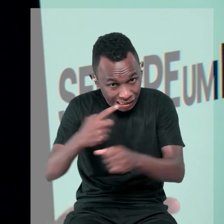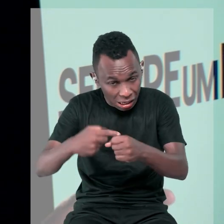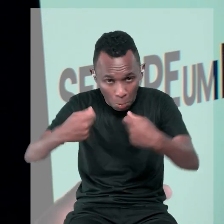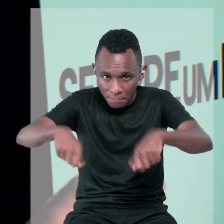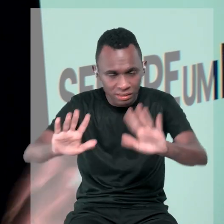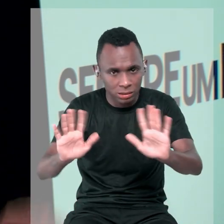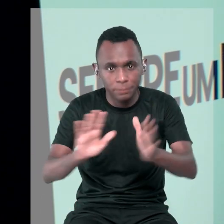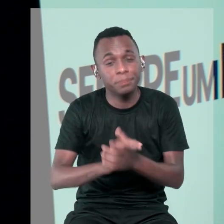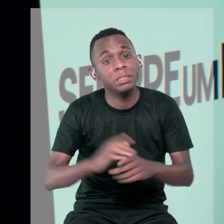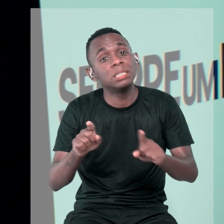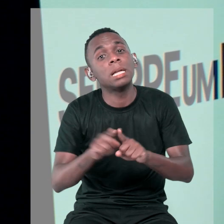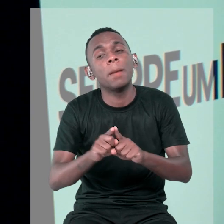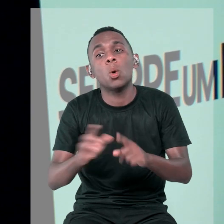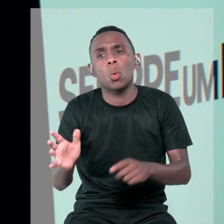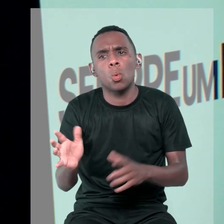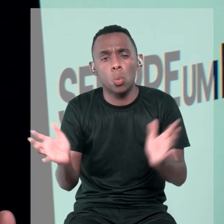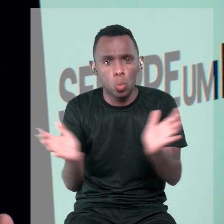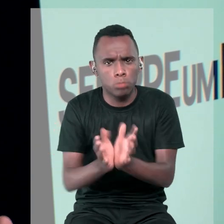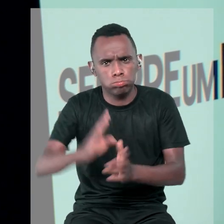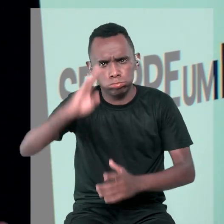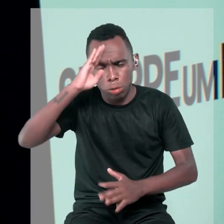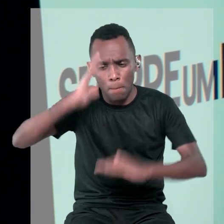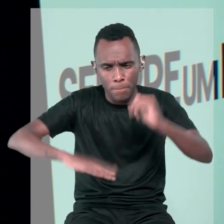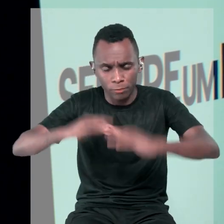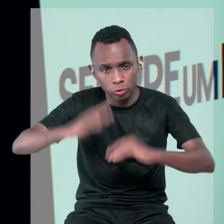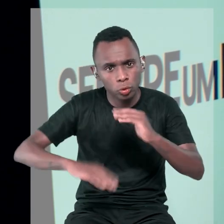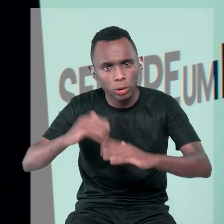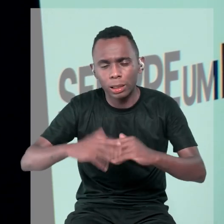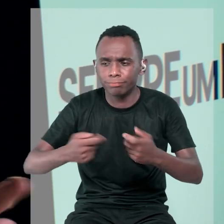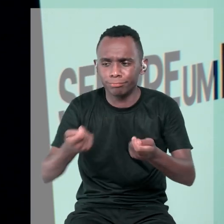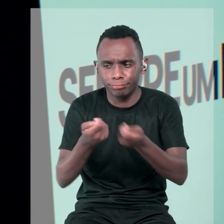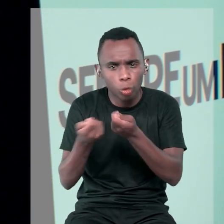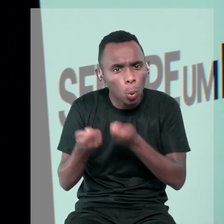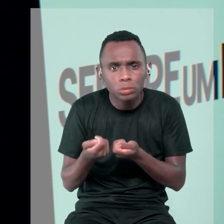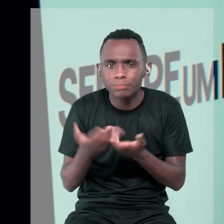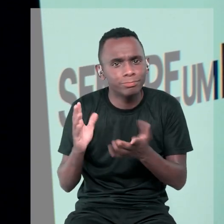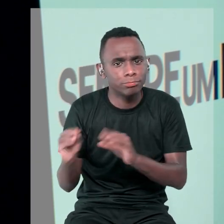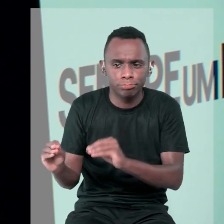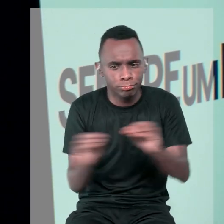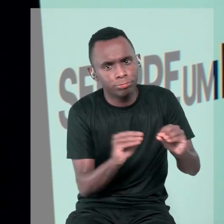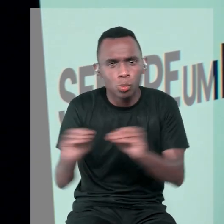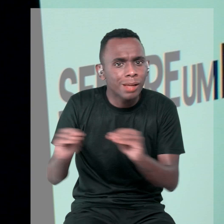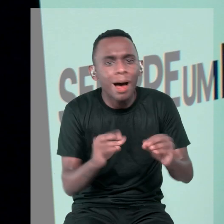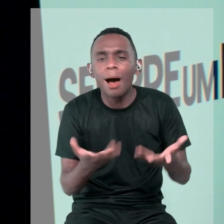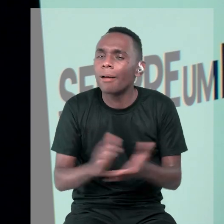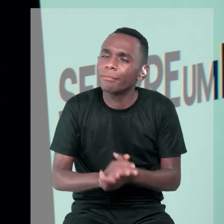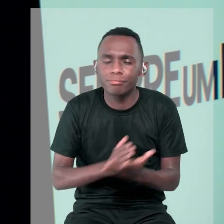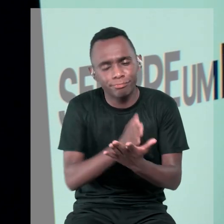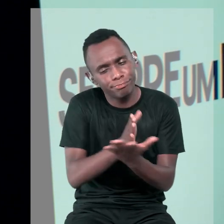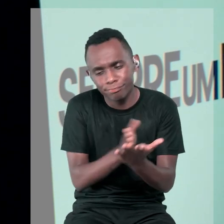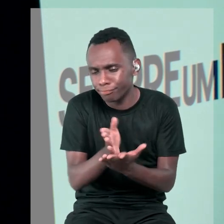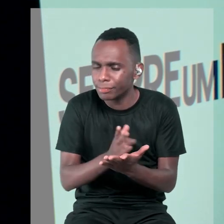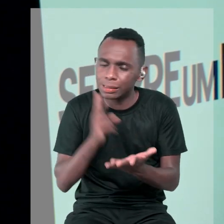outro lado, os exércitos profissionais eram praticamente sem controle, mudavam de lado no meio do caminho,